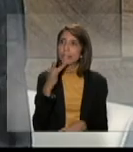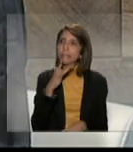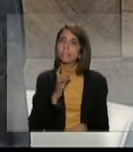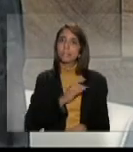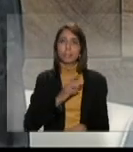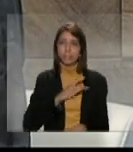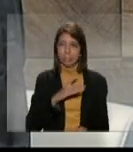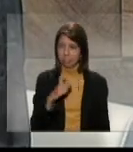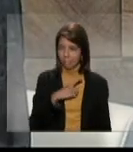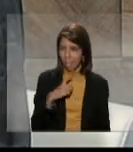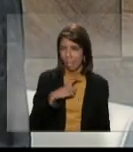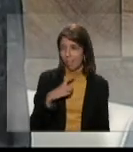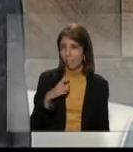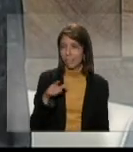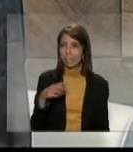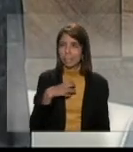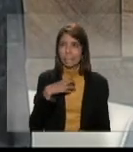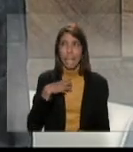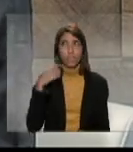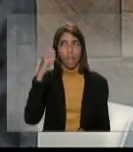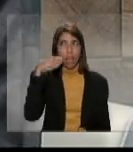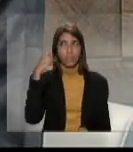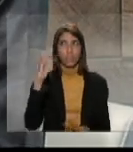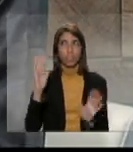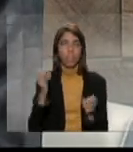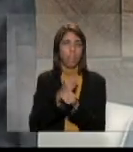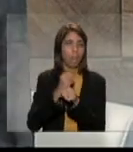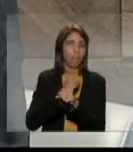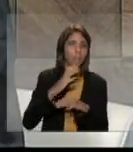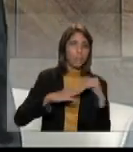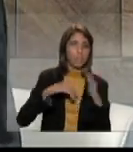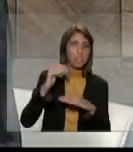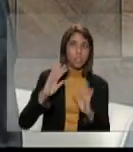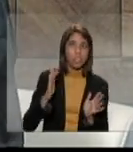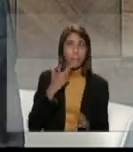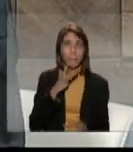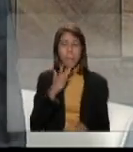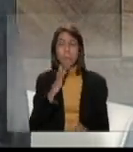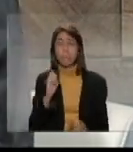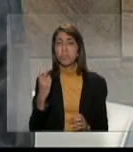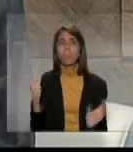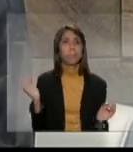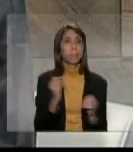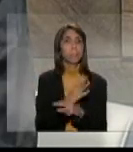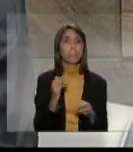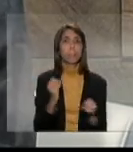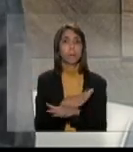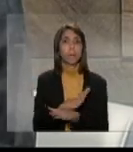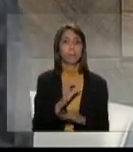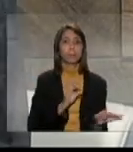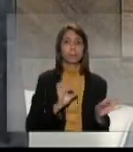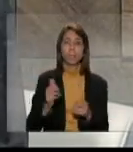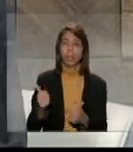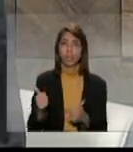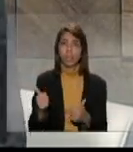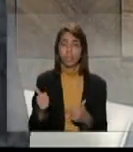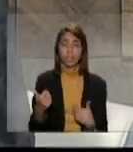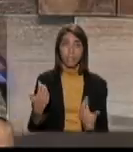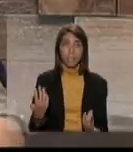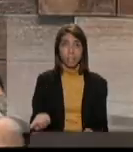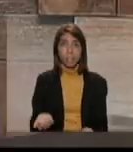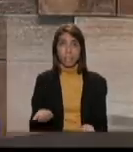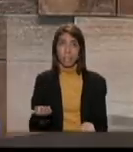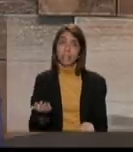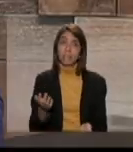os seus temores como a 3 existem ampliada com tantos anos assim de profissão você já acha que está tudo mais controlado